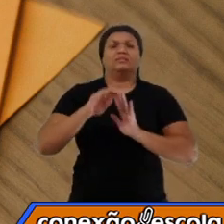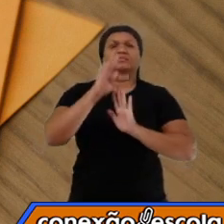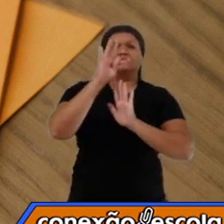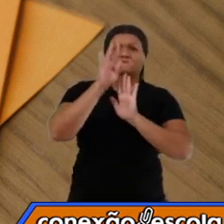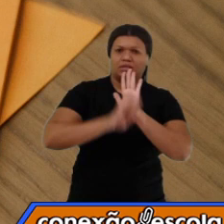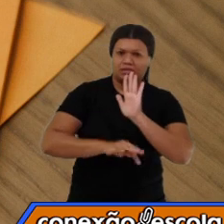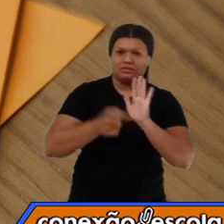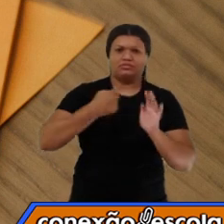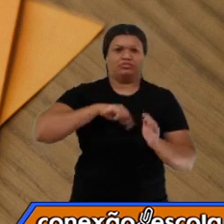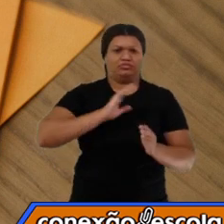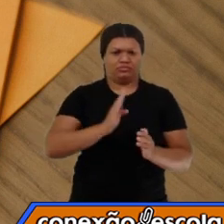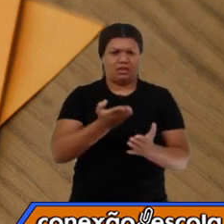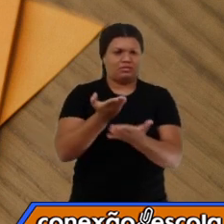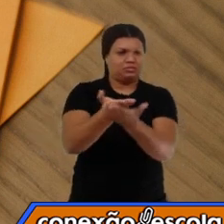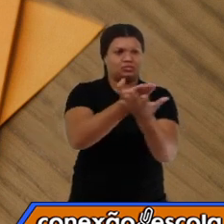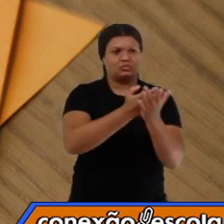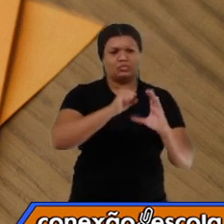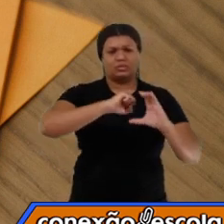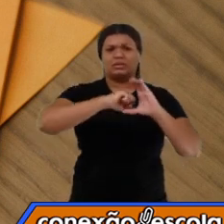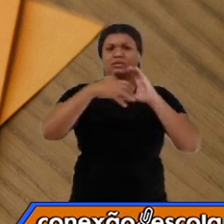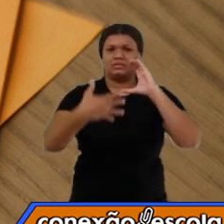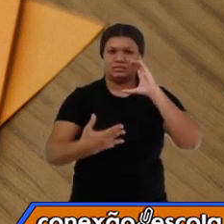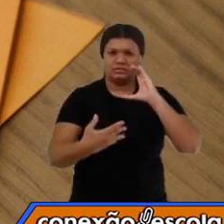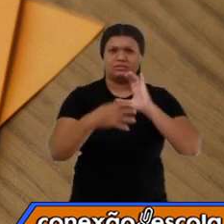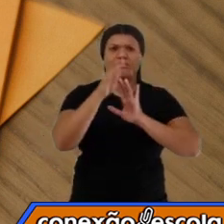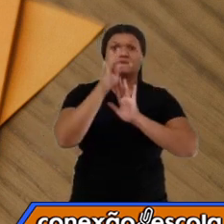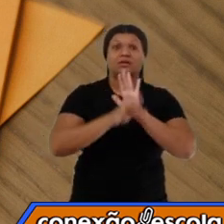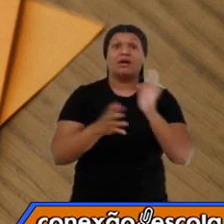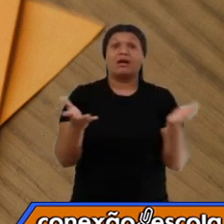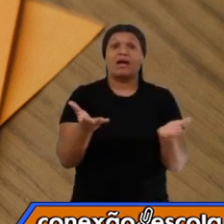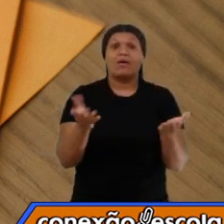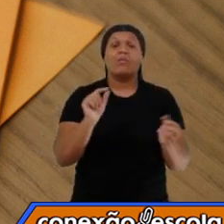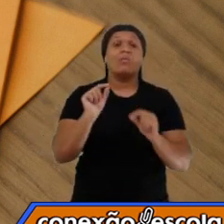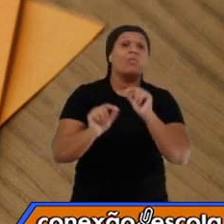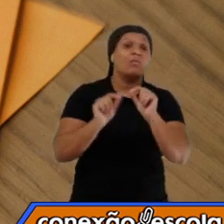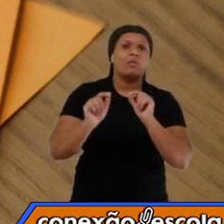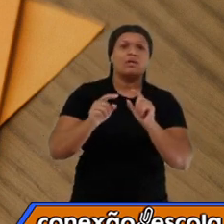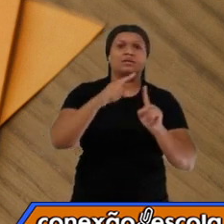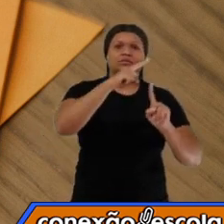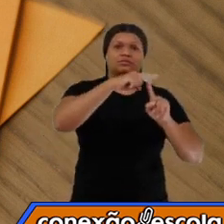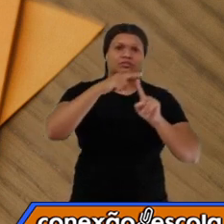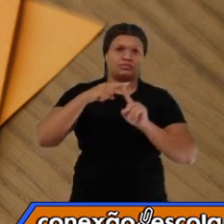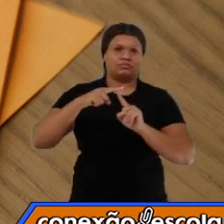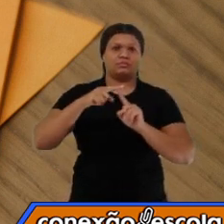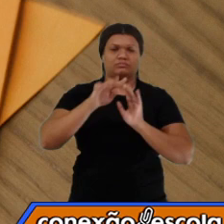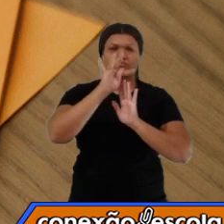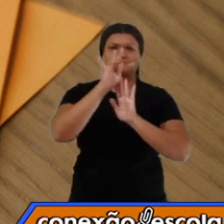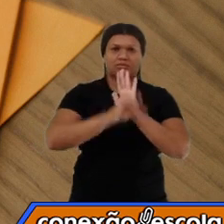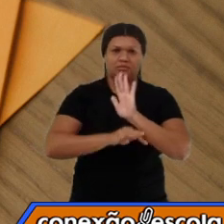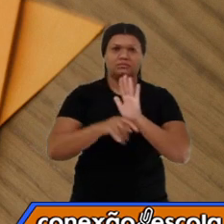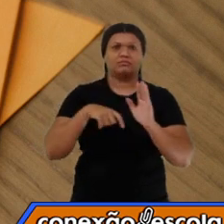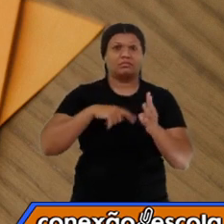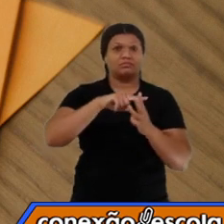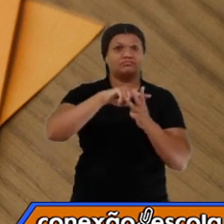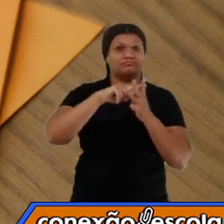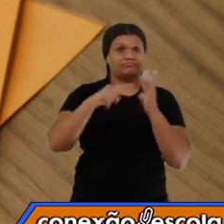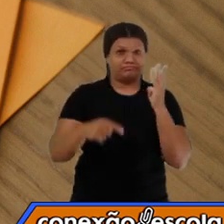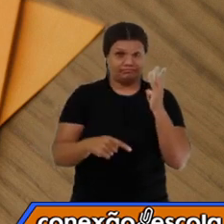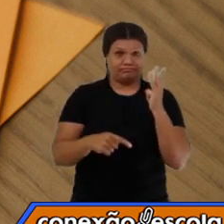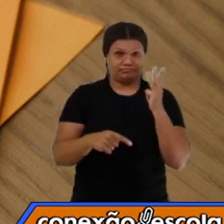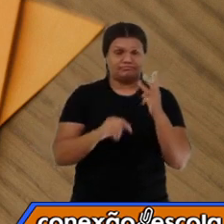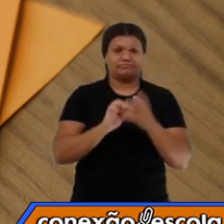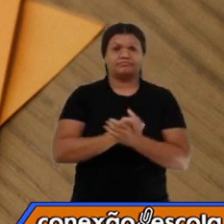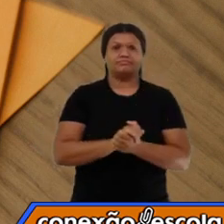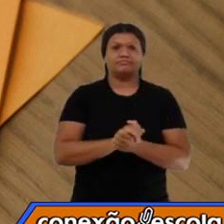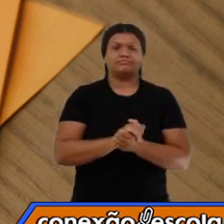as características do conceito de texto, vamos para o tipo textual. Tipo textual existem três, que